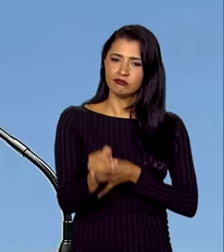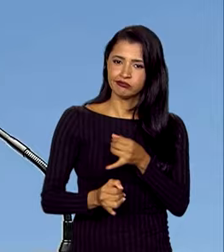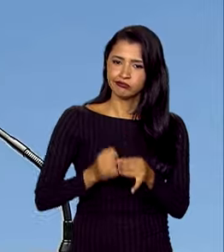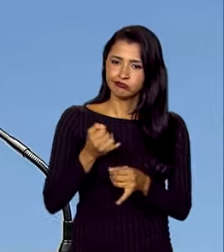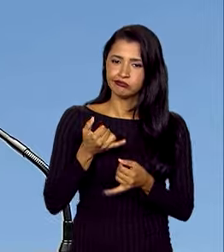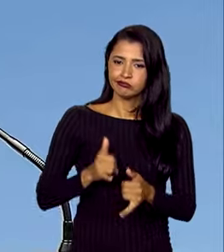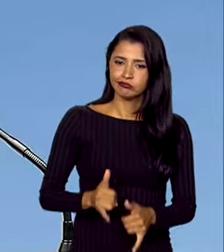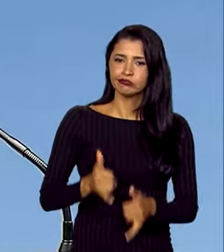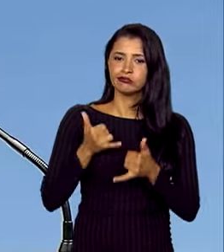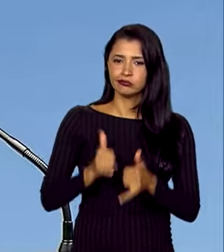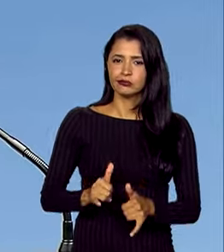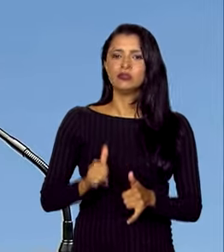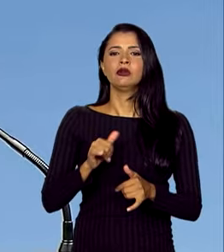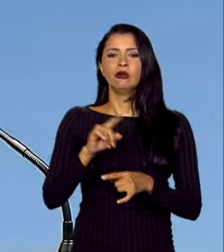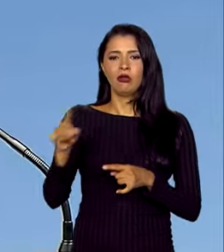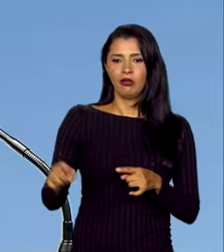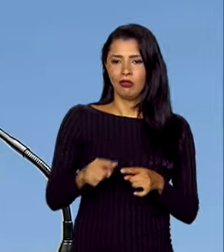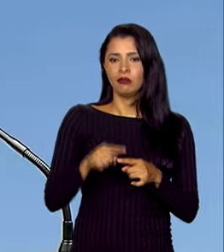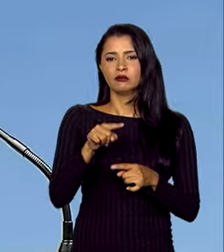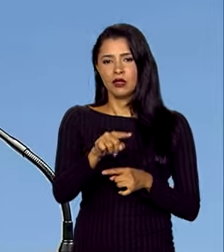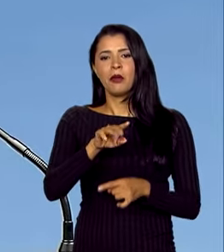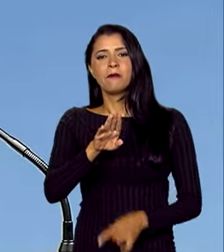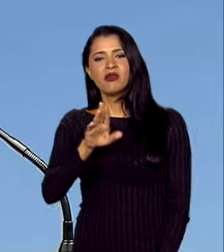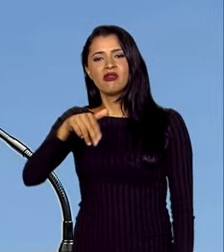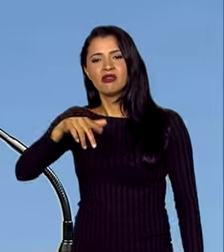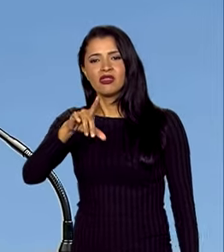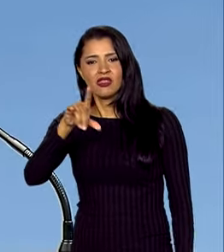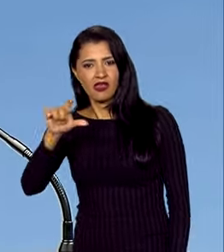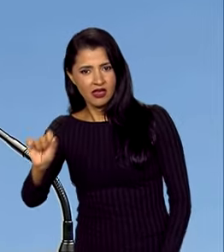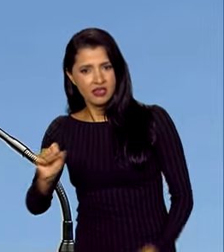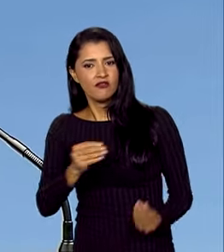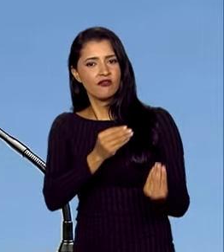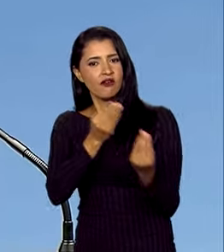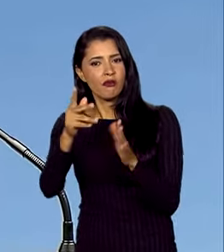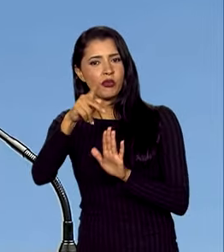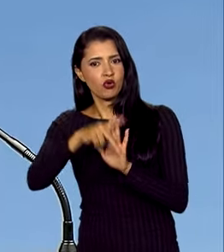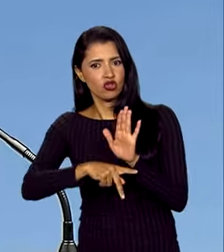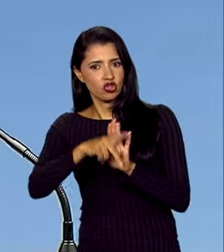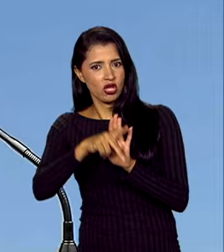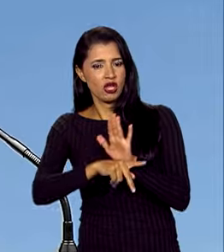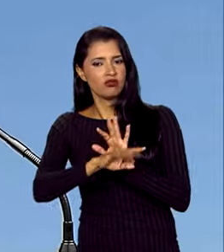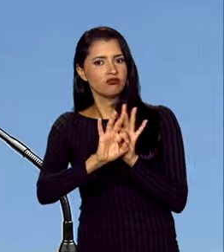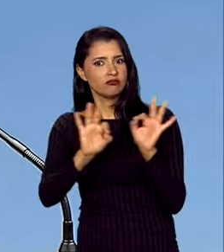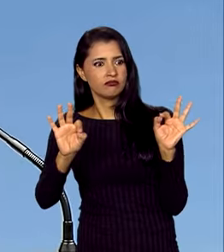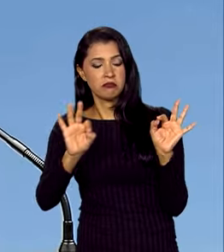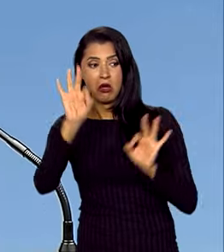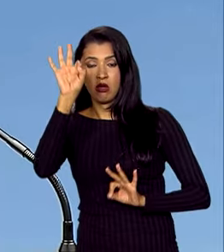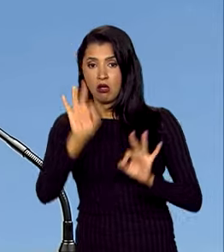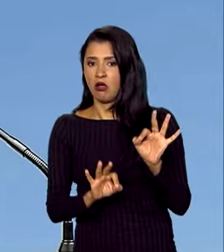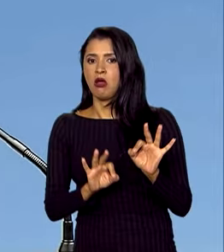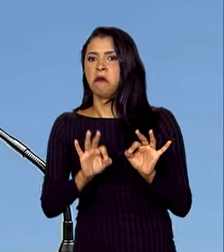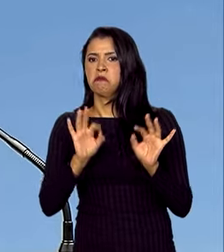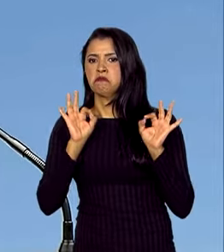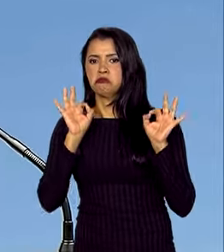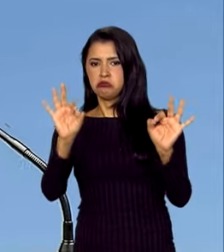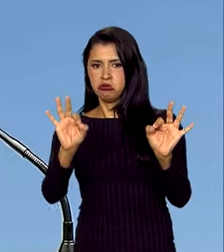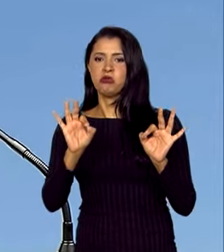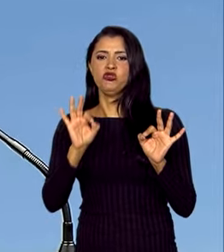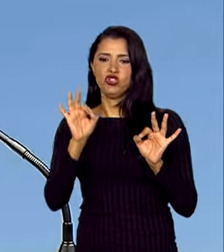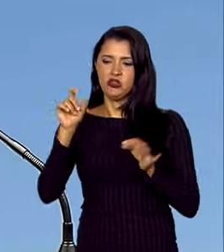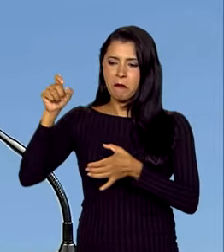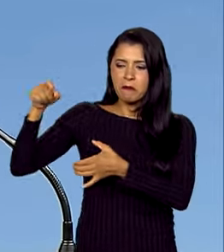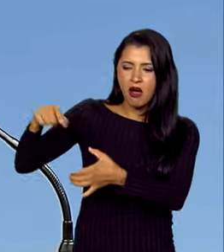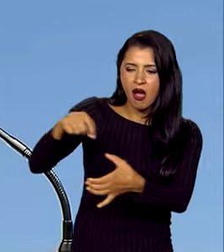vai levar um projeto grande, bem grande, de reflorestamento também para Dubai,